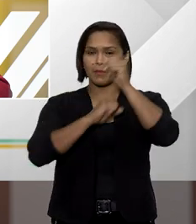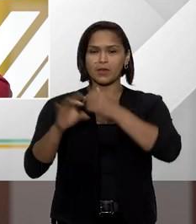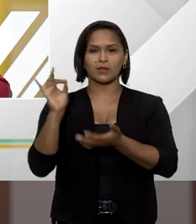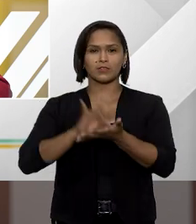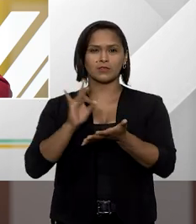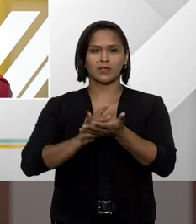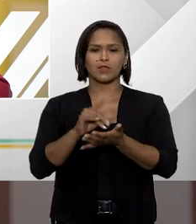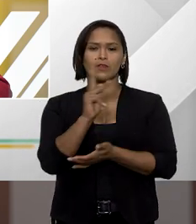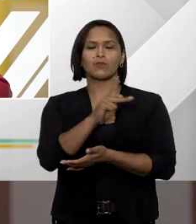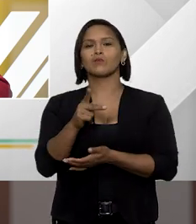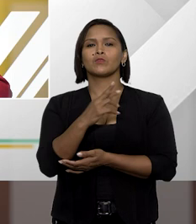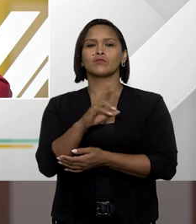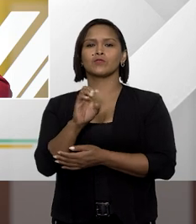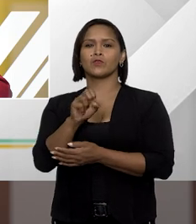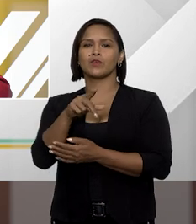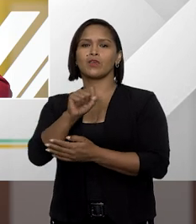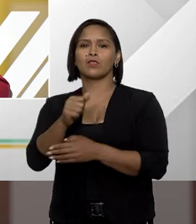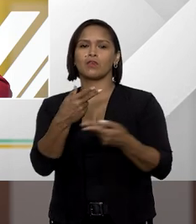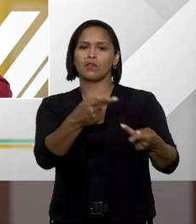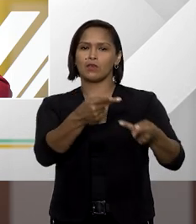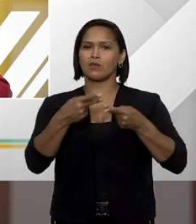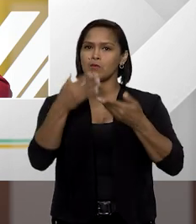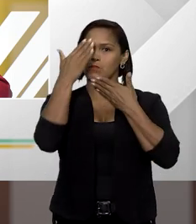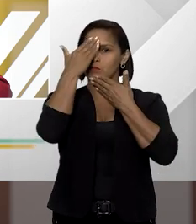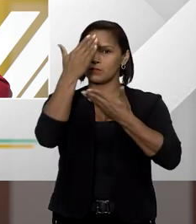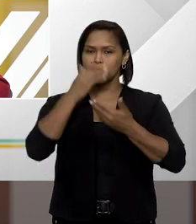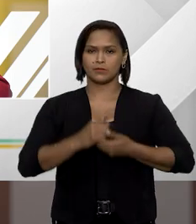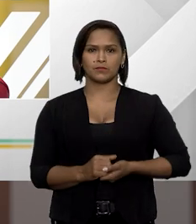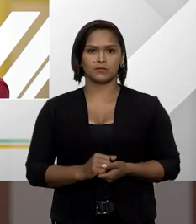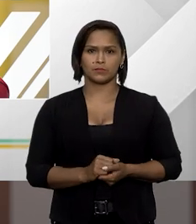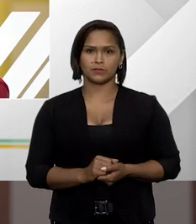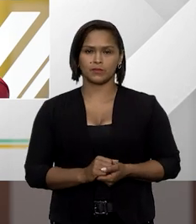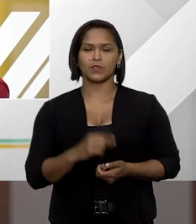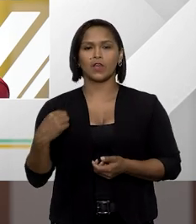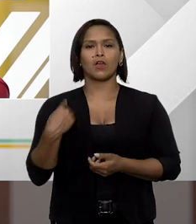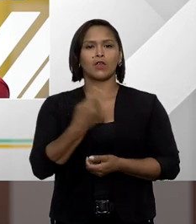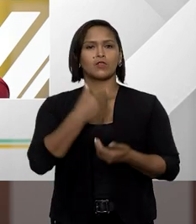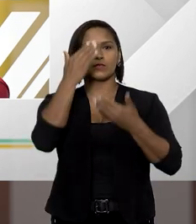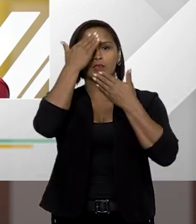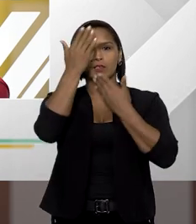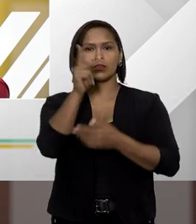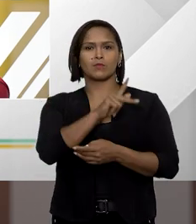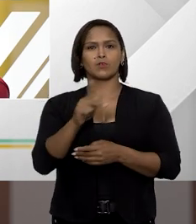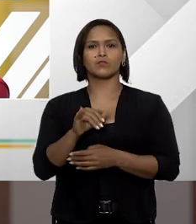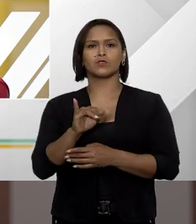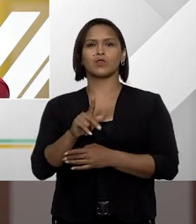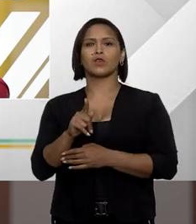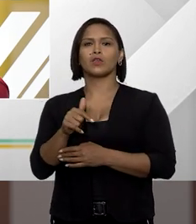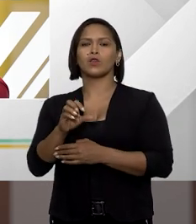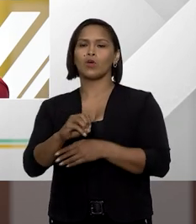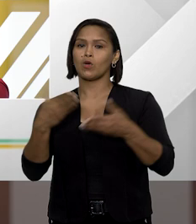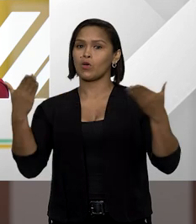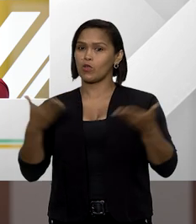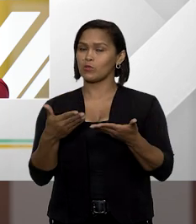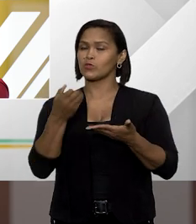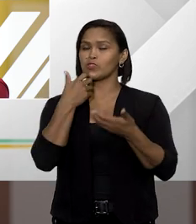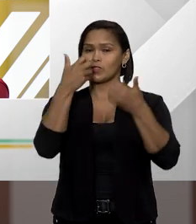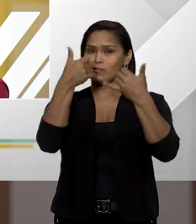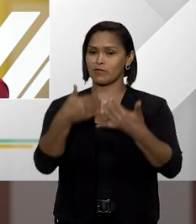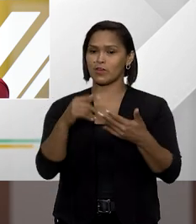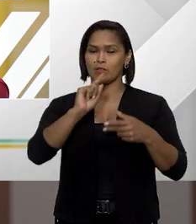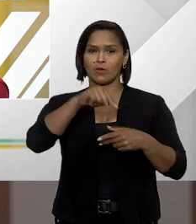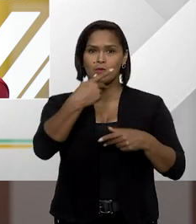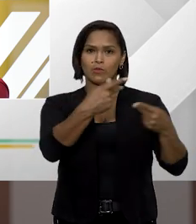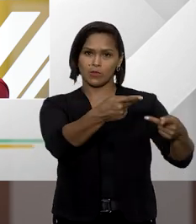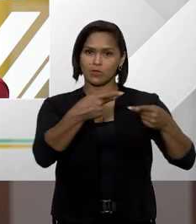muito, principalmente aí com o professor René. Muito obrigado pelo convite. Nós que agradecemos, professor Igor, e como você bem disse,